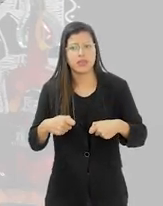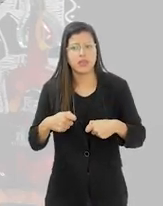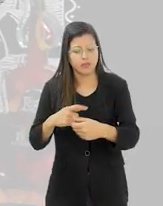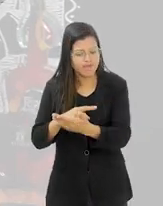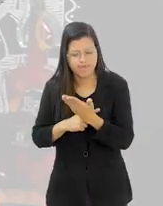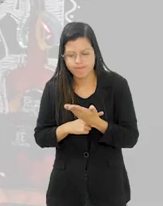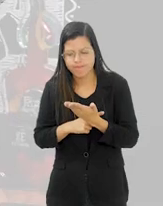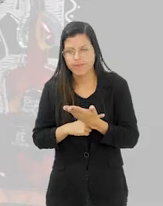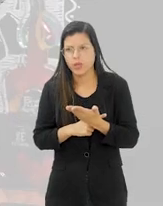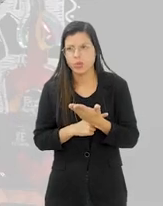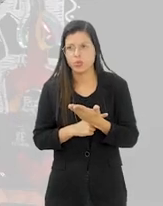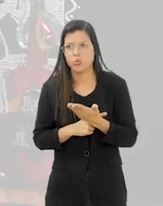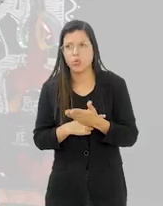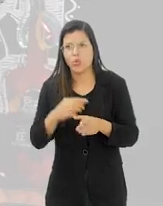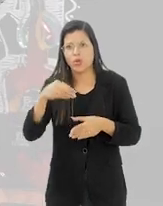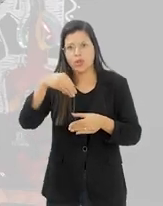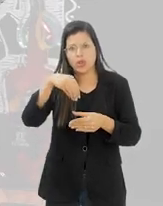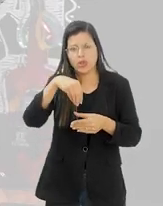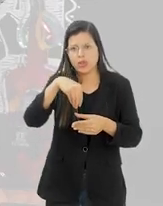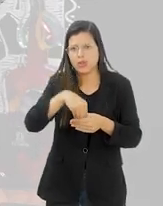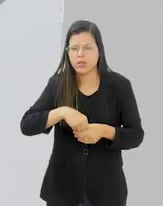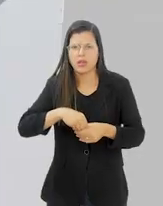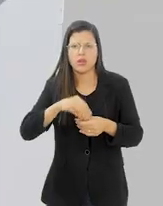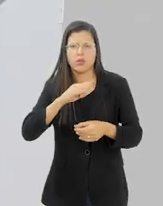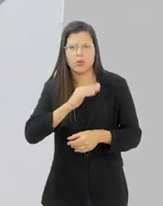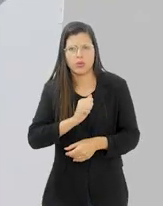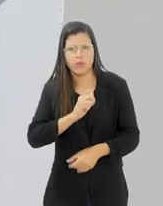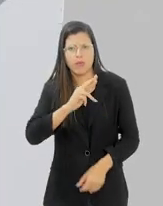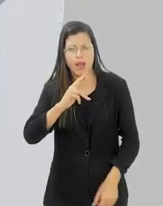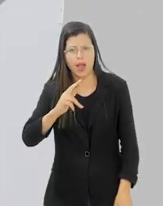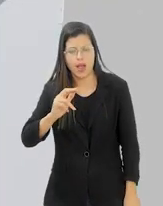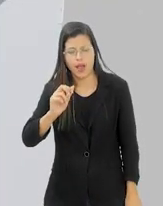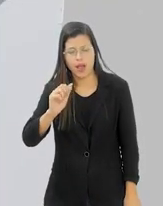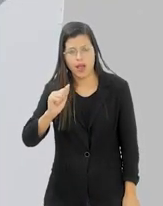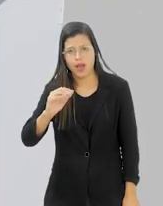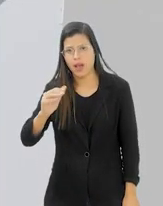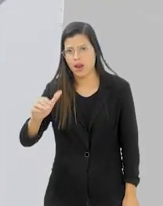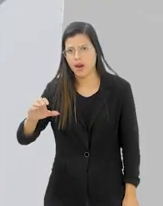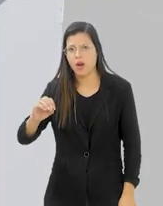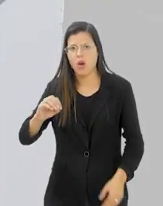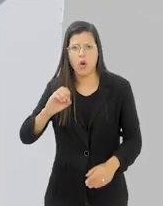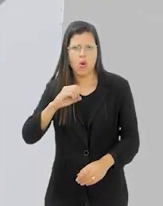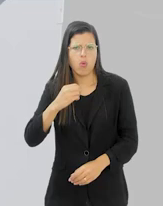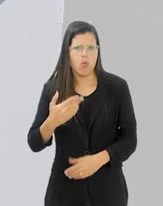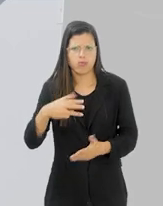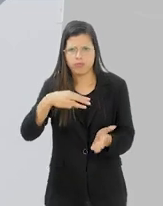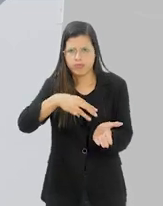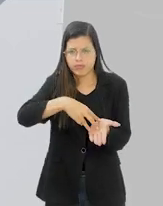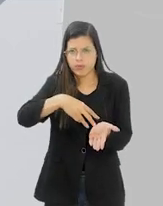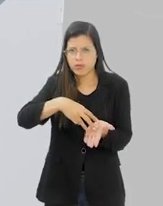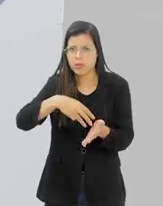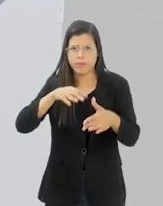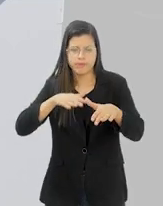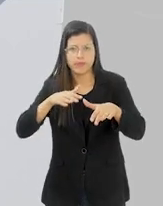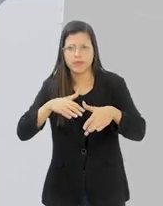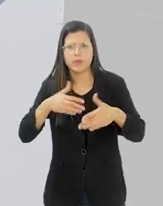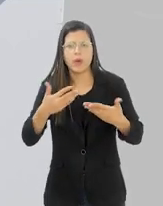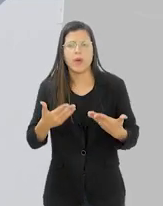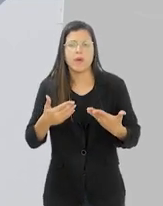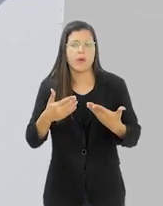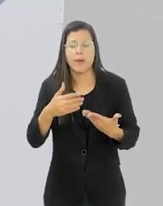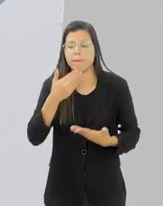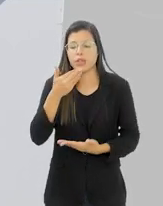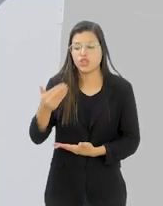da ajuda, pode ser dentro do barracão ou pode ser na própria avenida, no momento do sufoco, você vai contar com